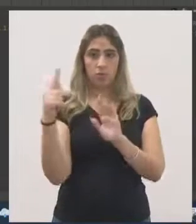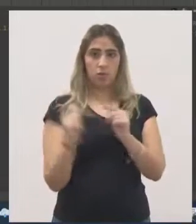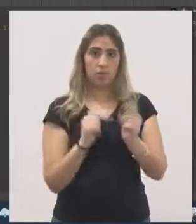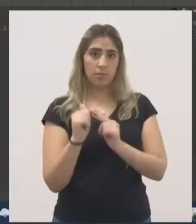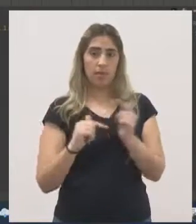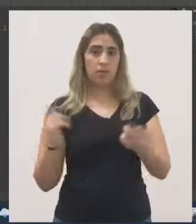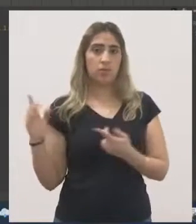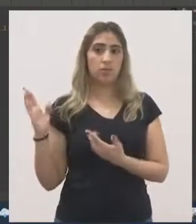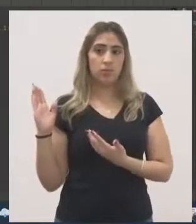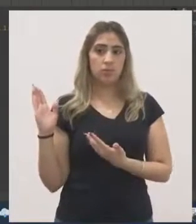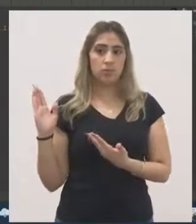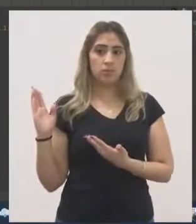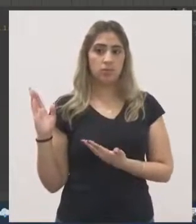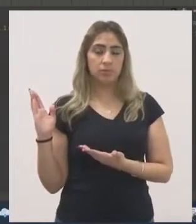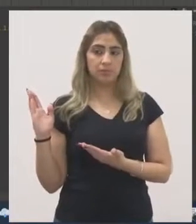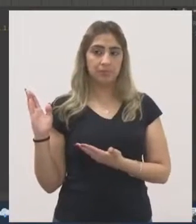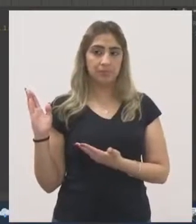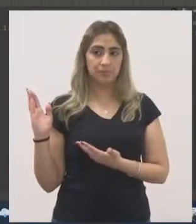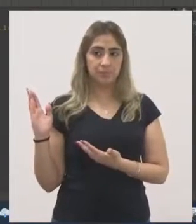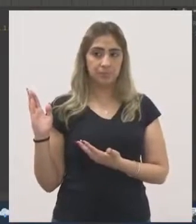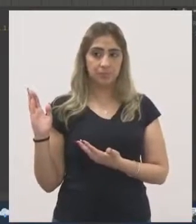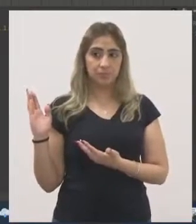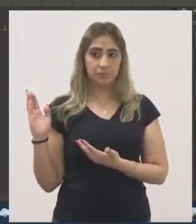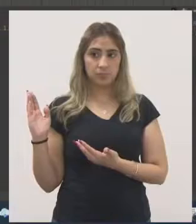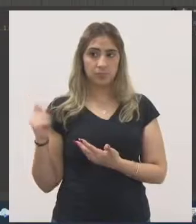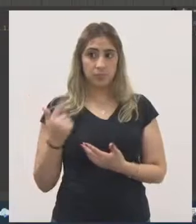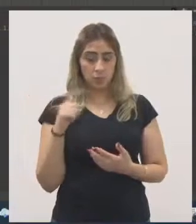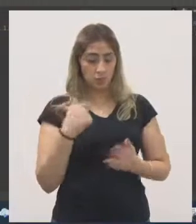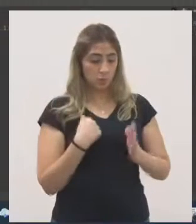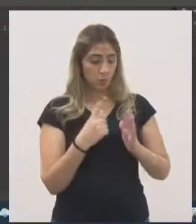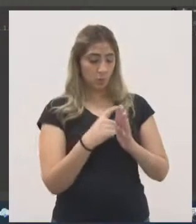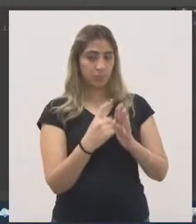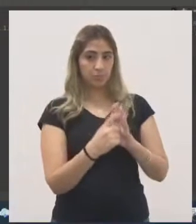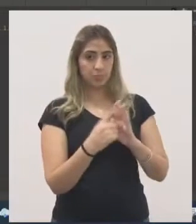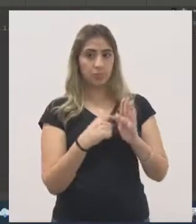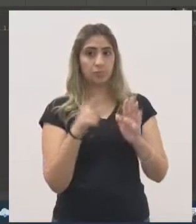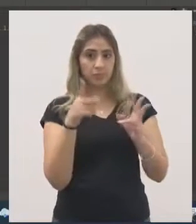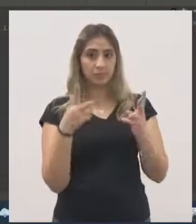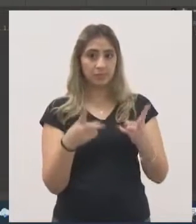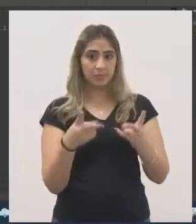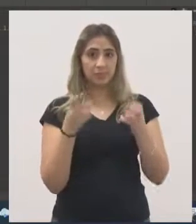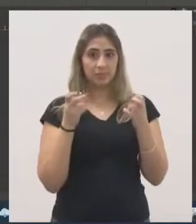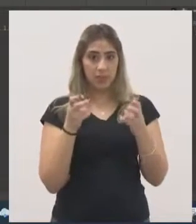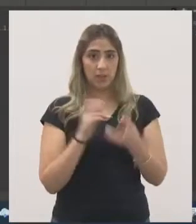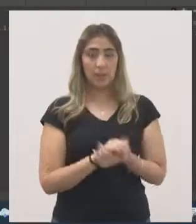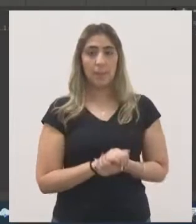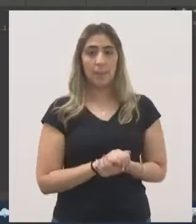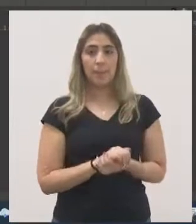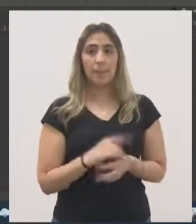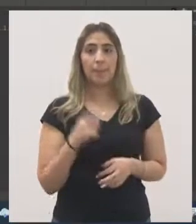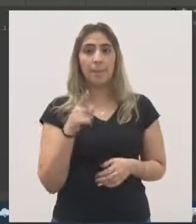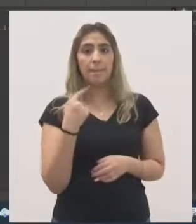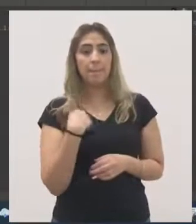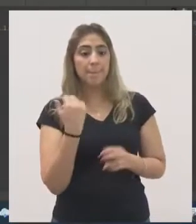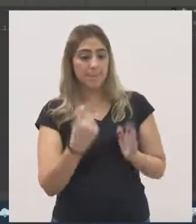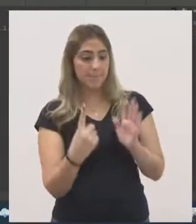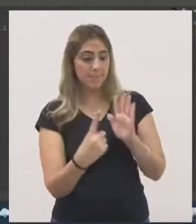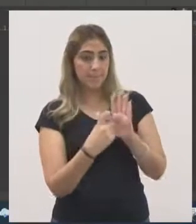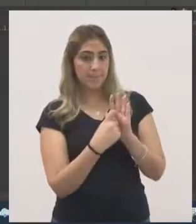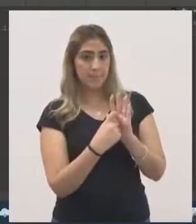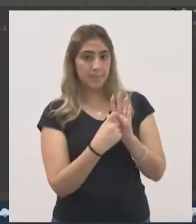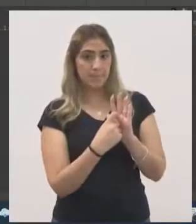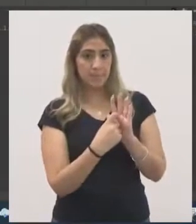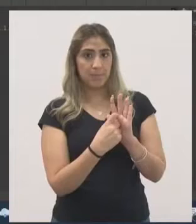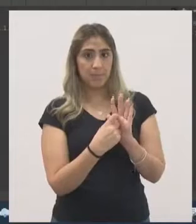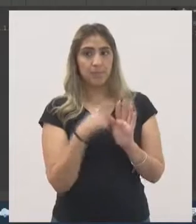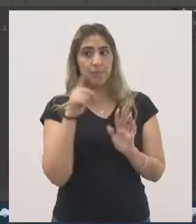indo aonde eu estou dizendo aqui, aonde eu estou clicando em cima. E vocês percebem que eu posso clicar no meio e ele só